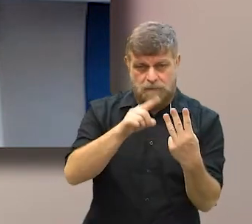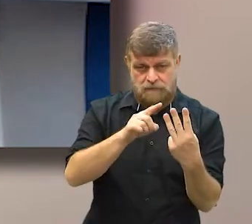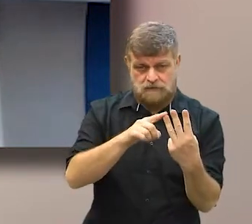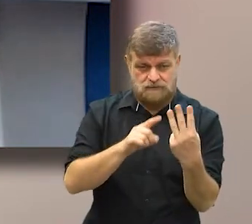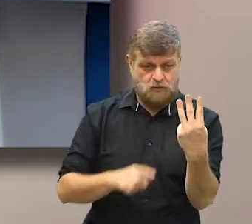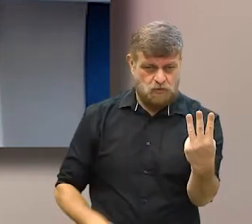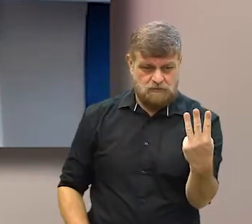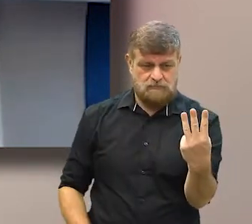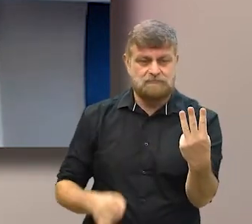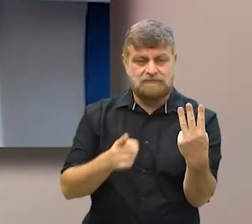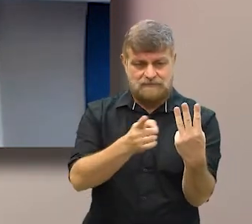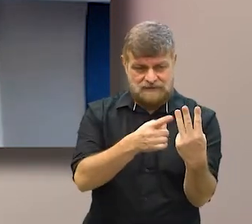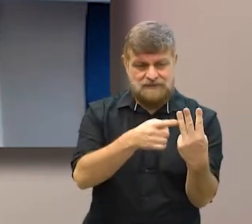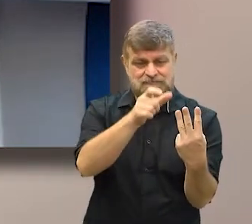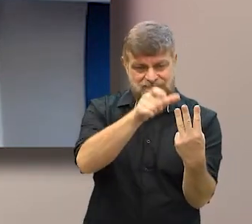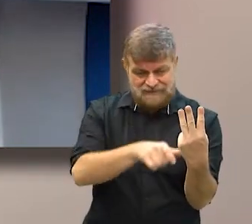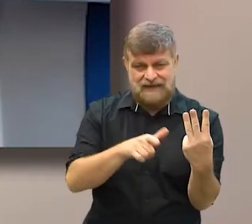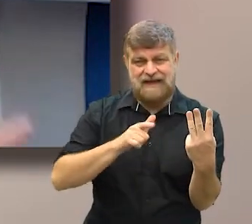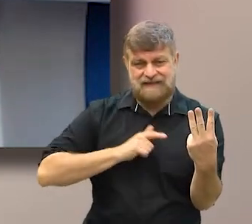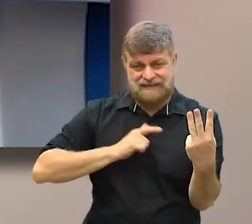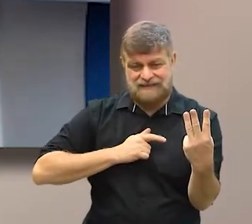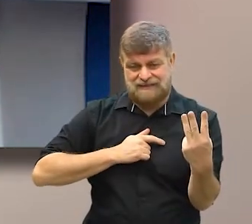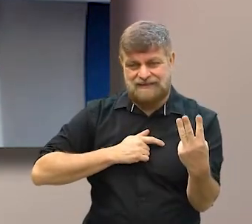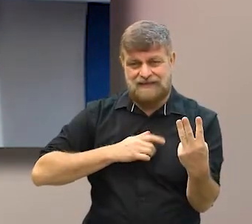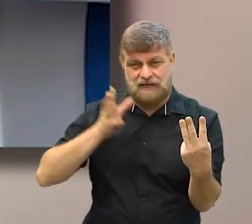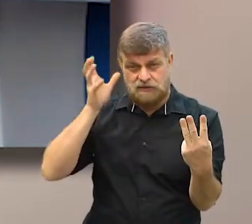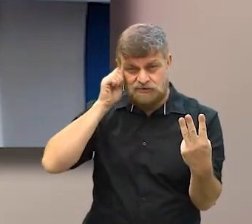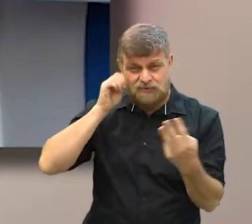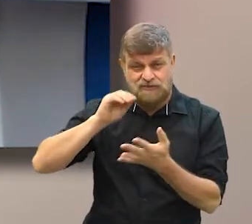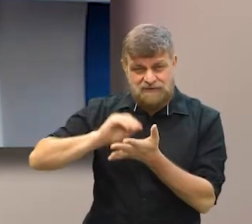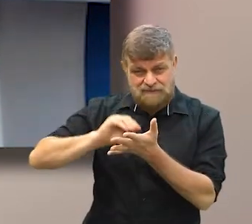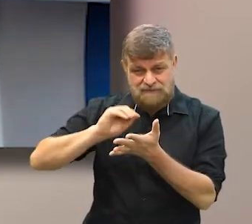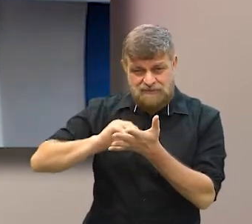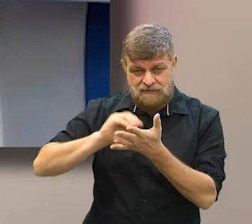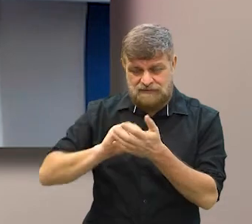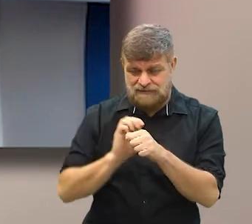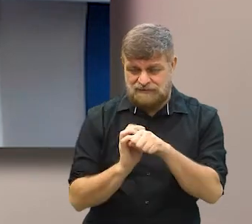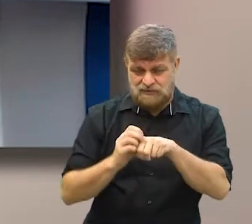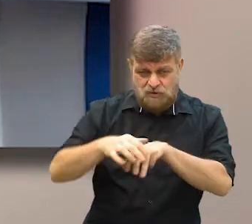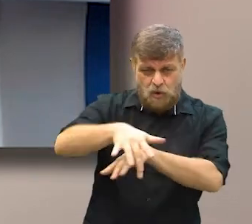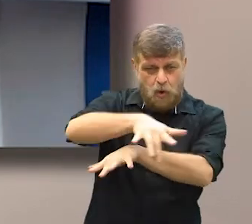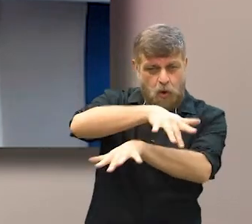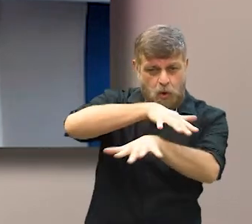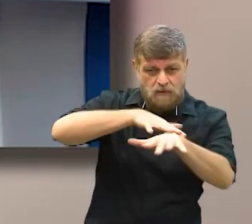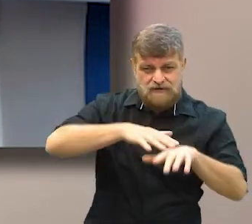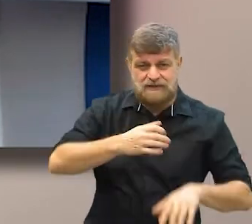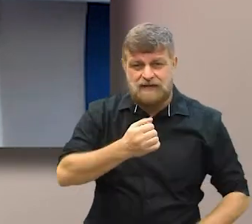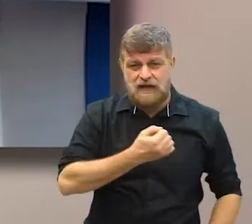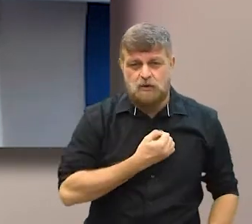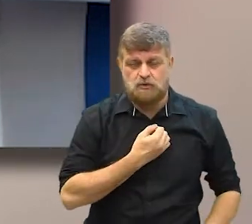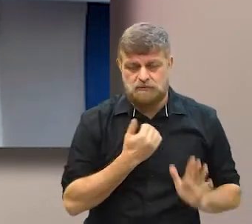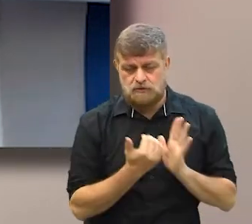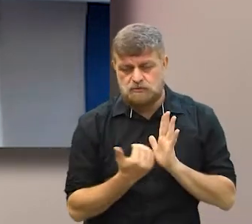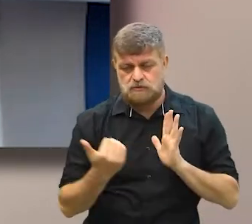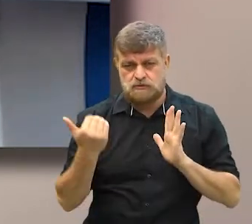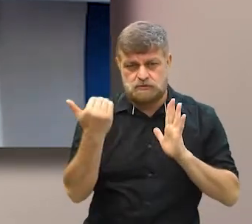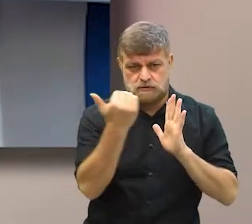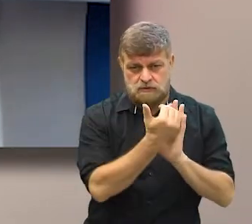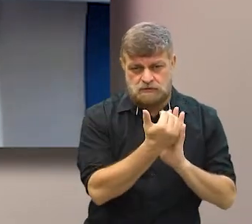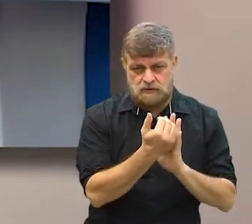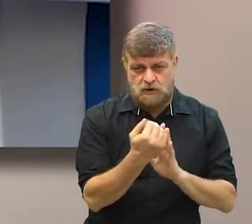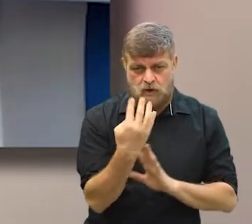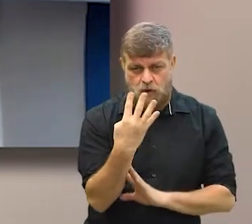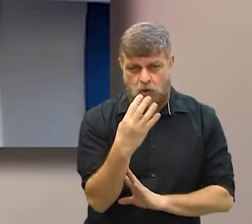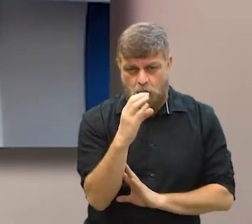pessoas sofrem com insônia. Mas agora, nesse contexto de Covid, esse número subiu